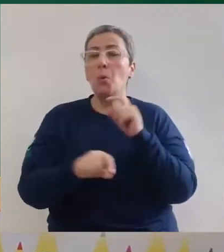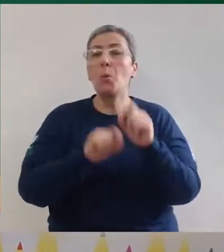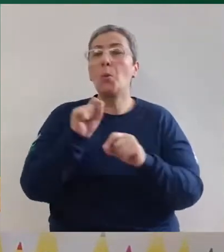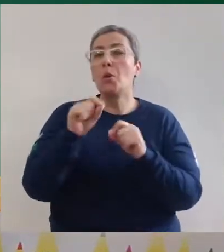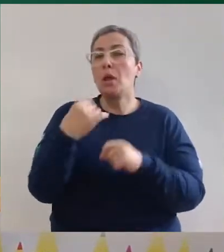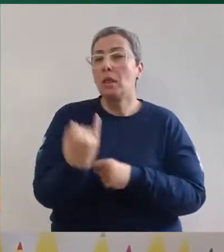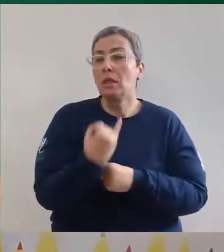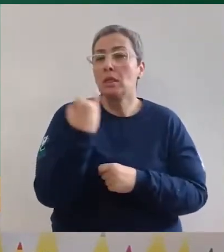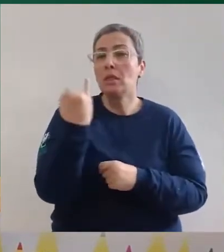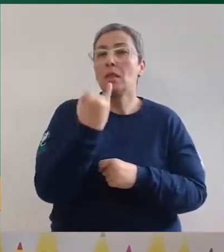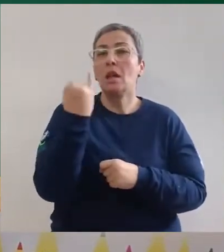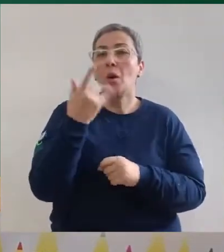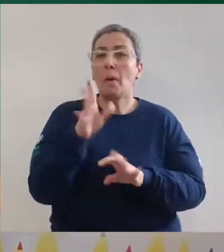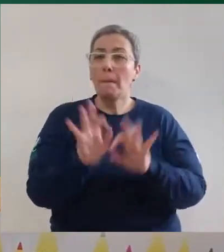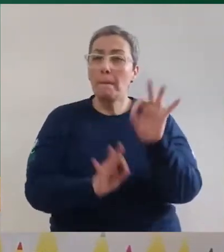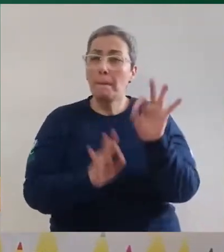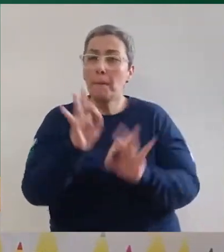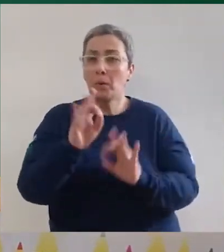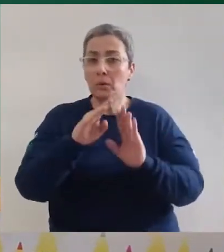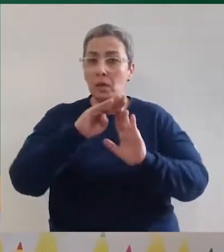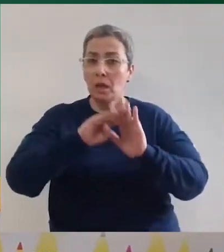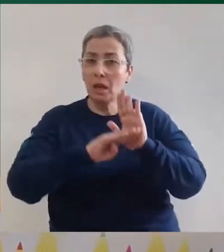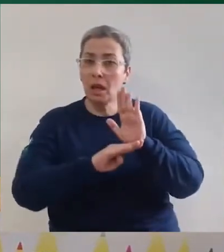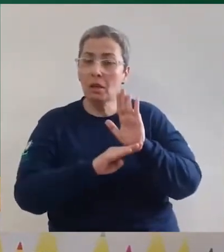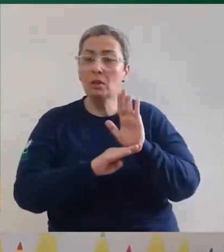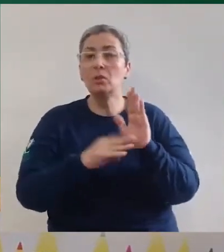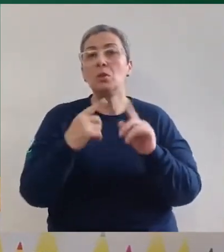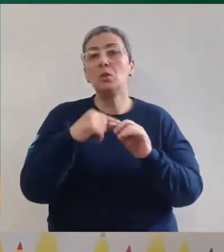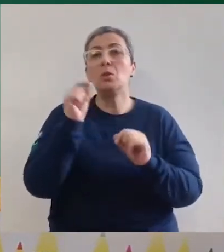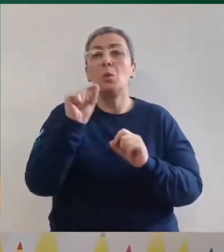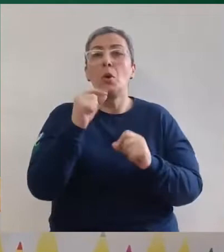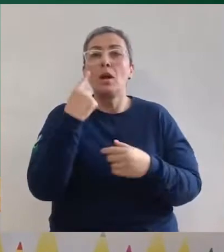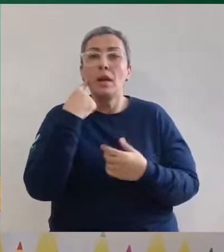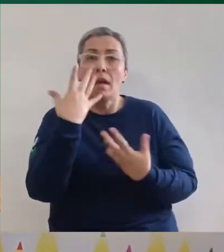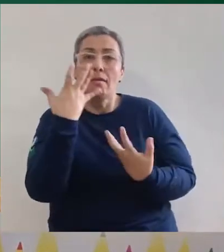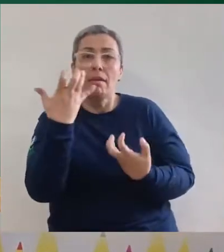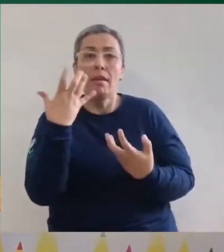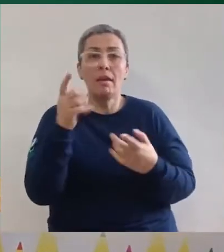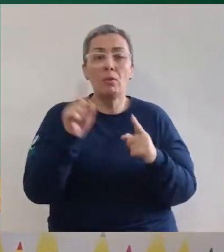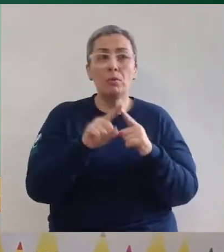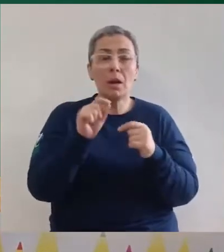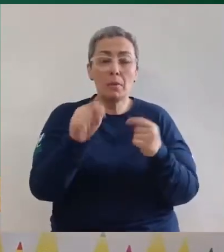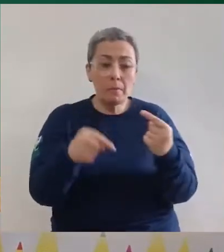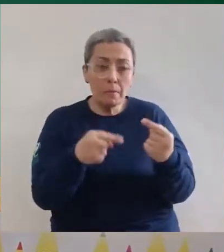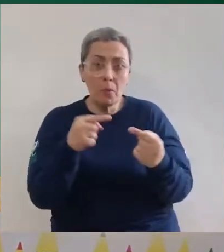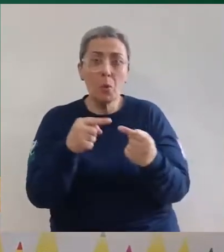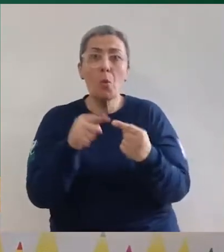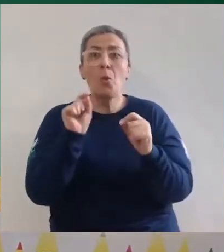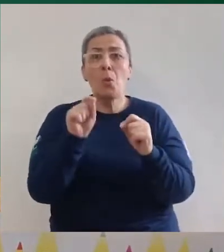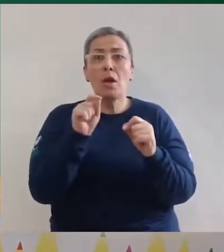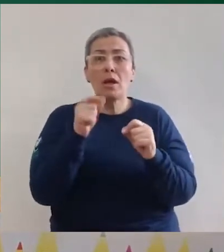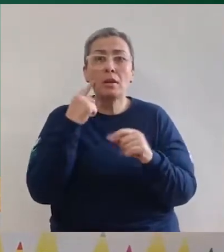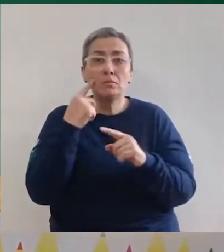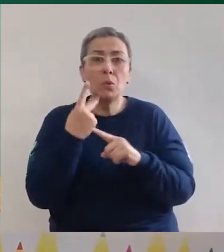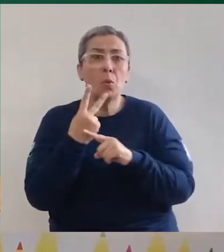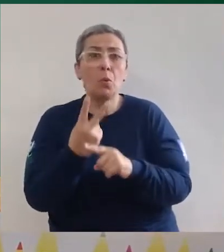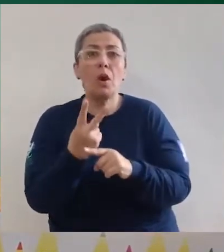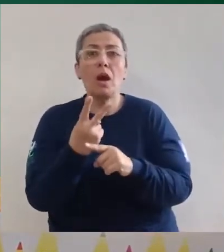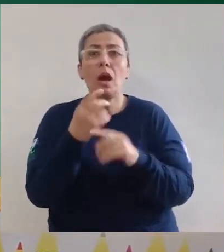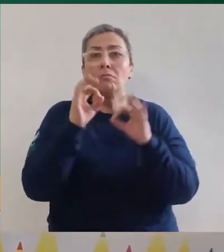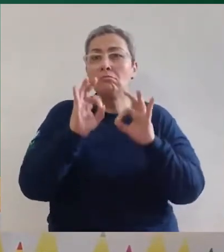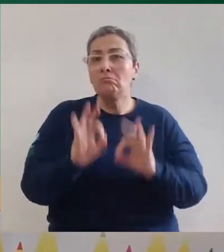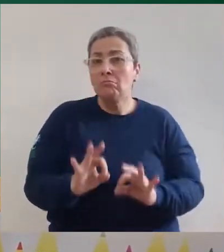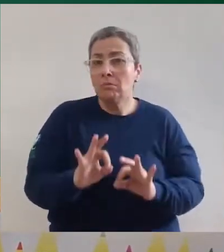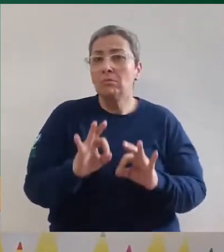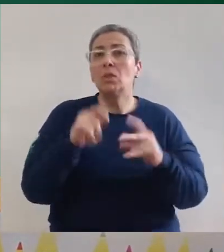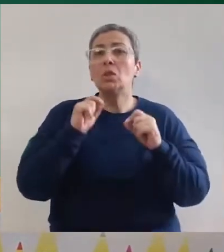percebessem a importância de organizarmos um roteiro com intencionalidade para buscarmos